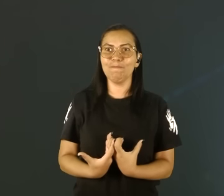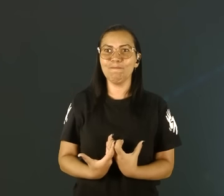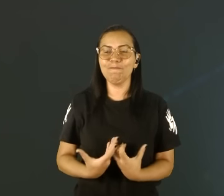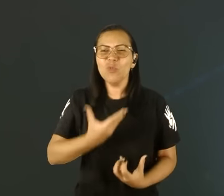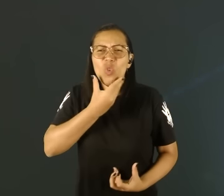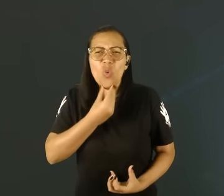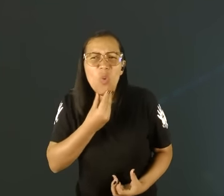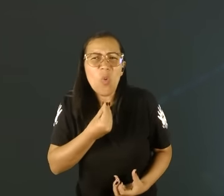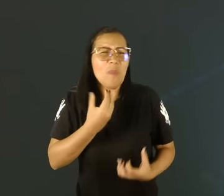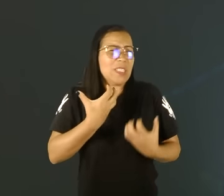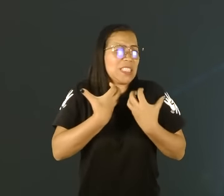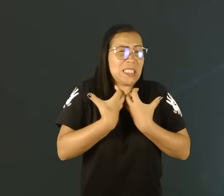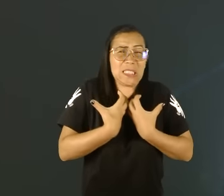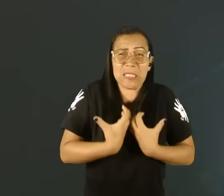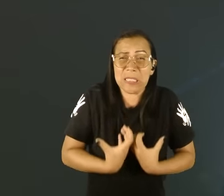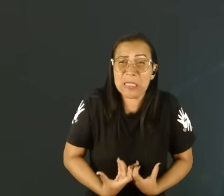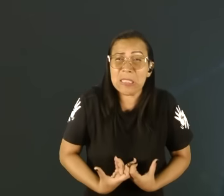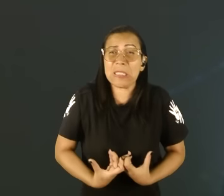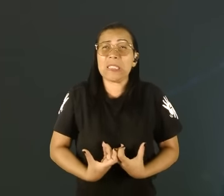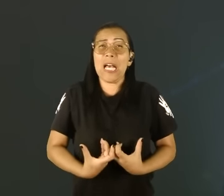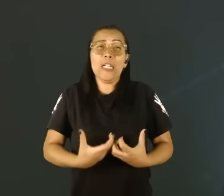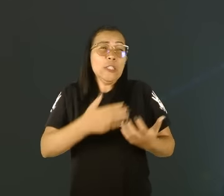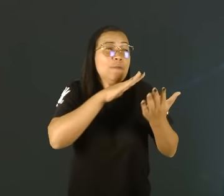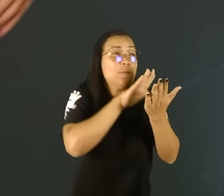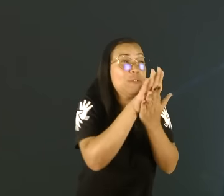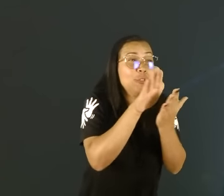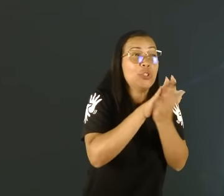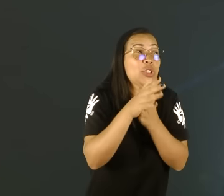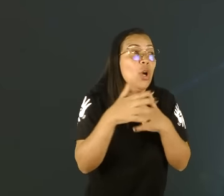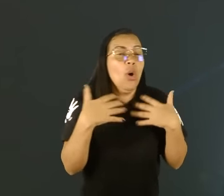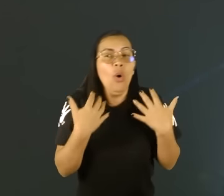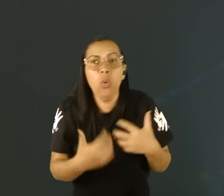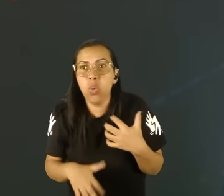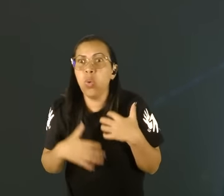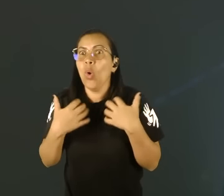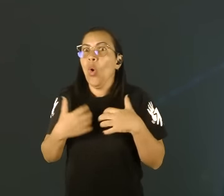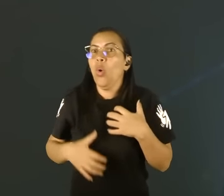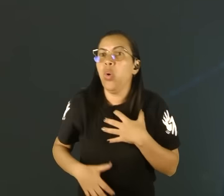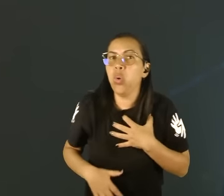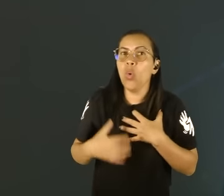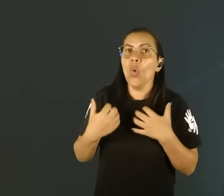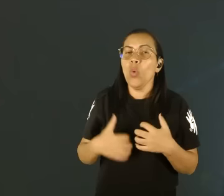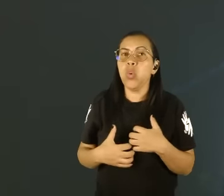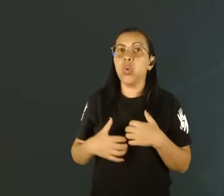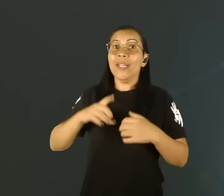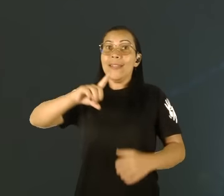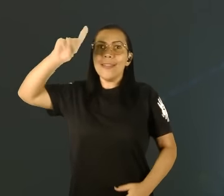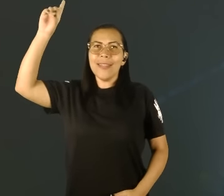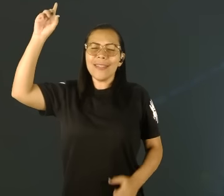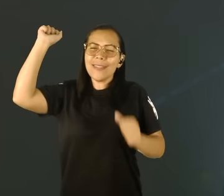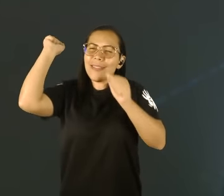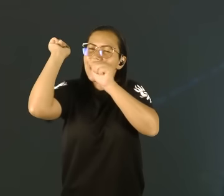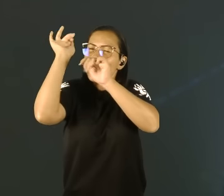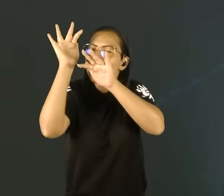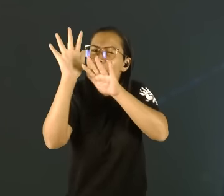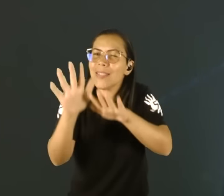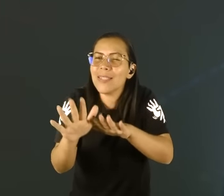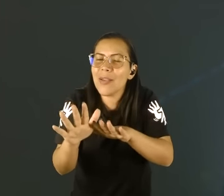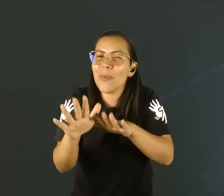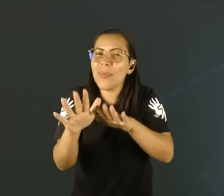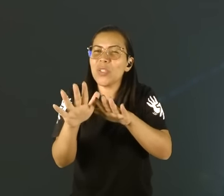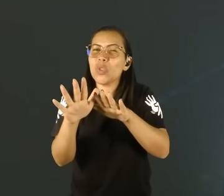iria abençoá-lo, parece que está despejando ele de algumas fases. Porque nem sempre as bênçãos de Deus virão embrulhadas nos papéis